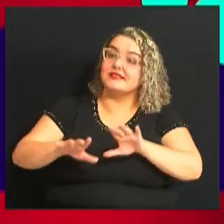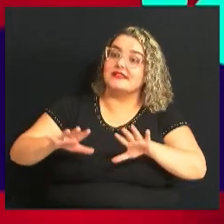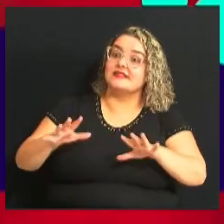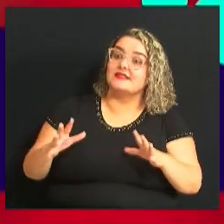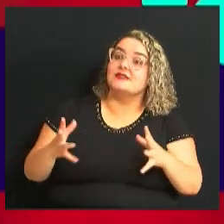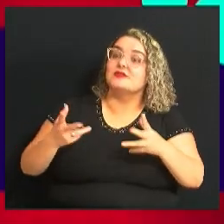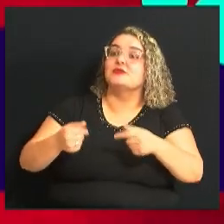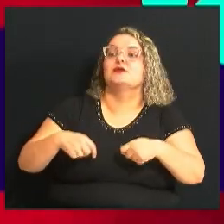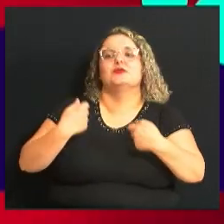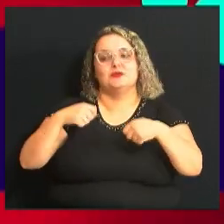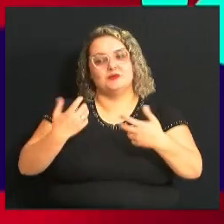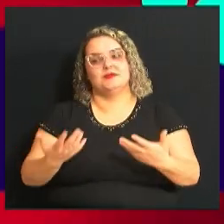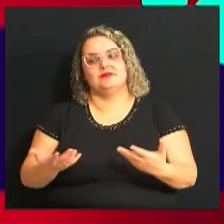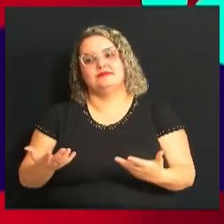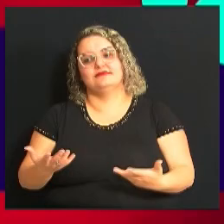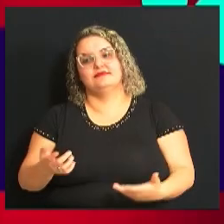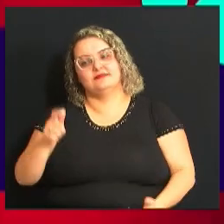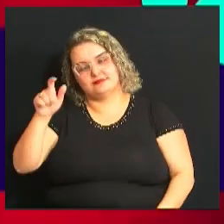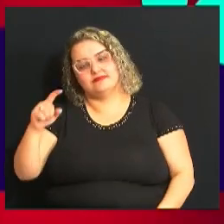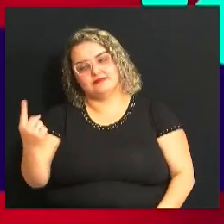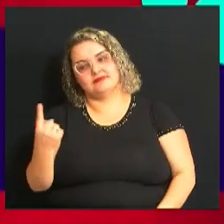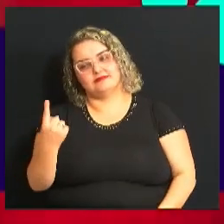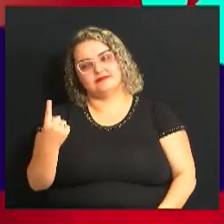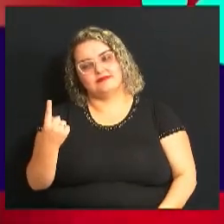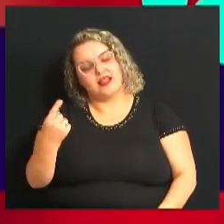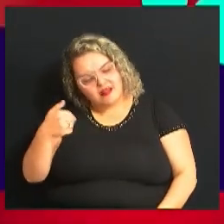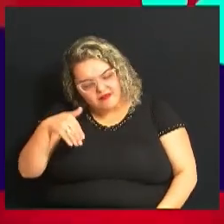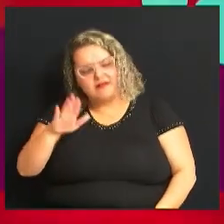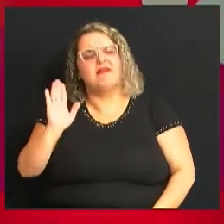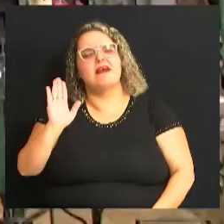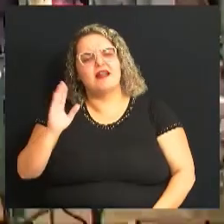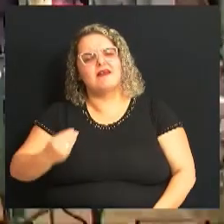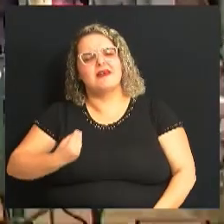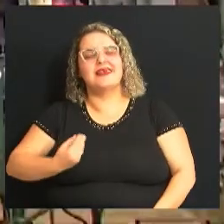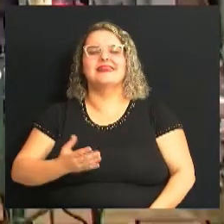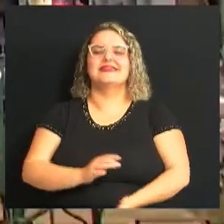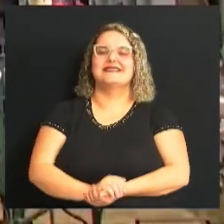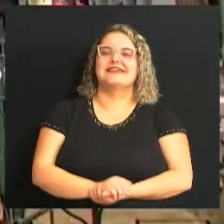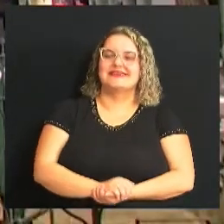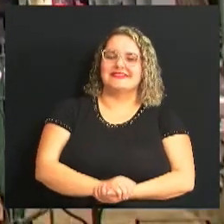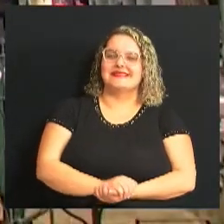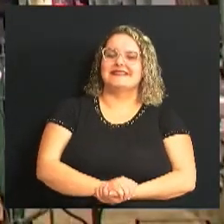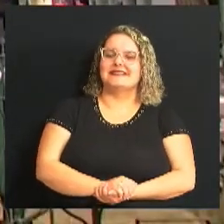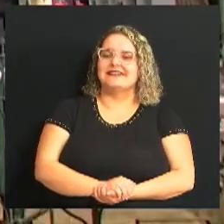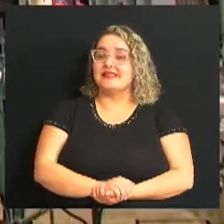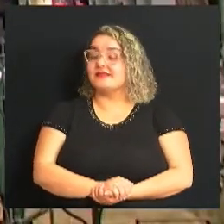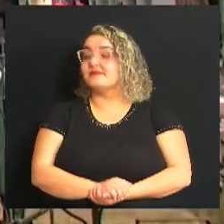gente precisa é de alguém que te fale segue o baile. Espero vocês lá.